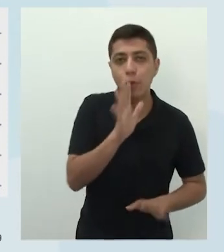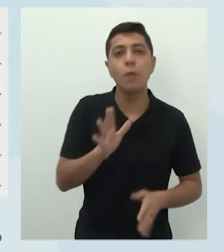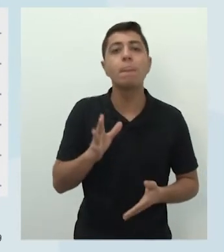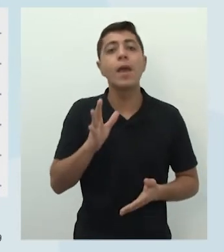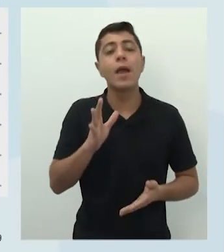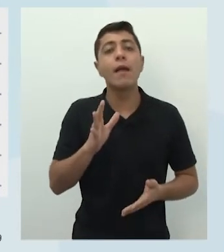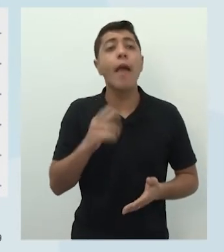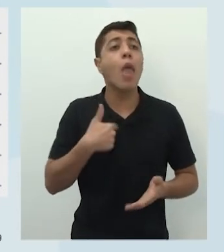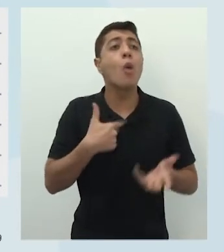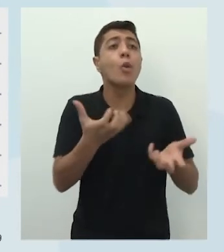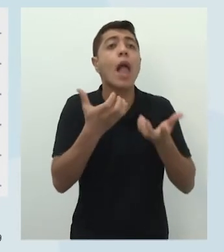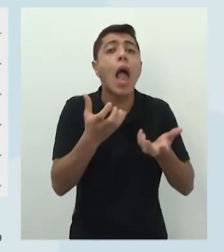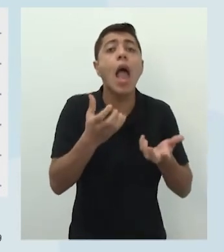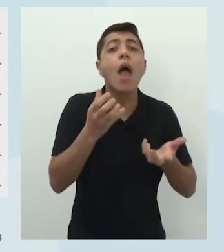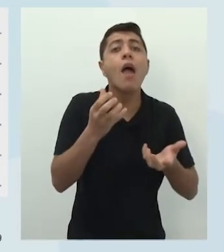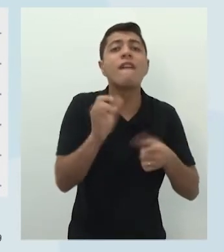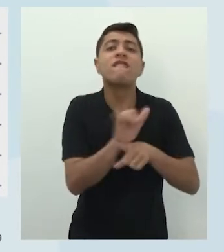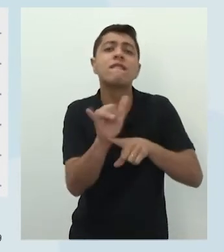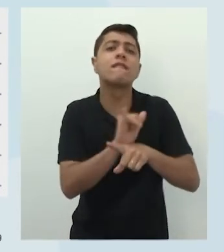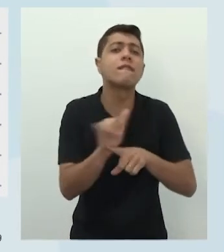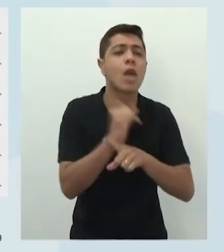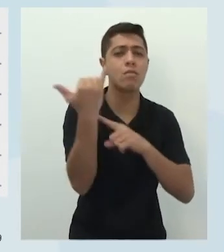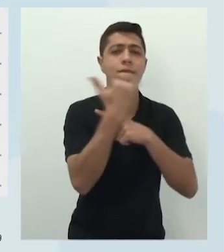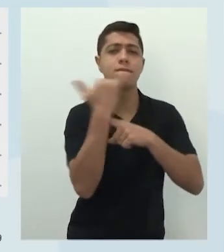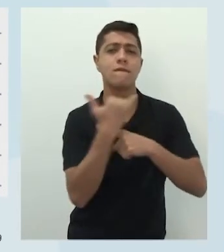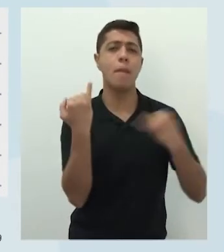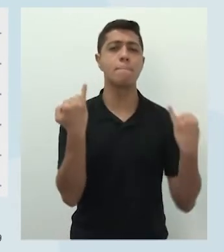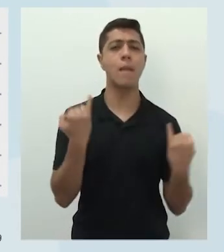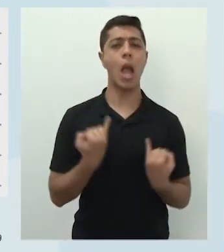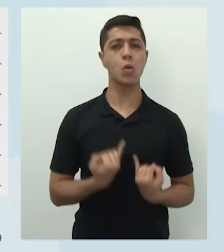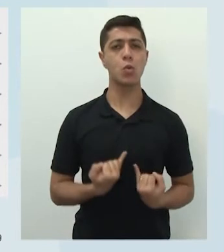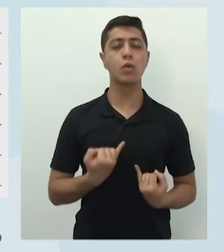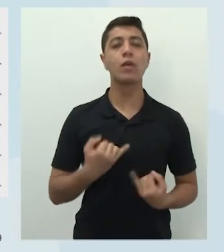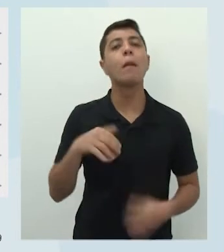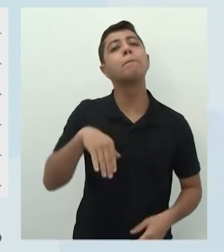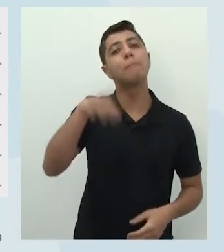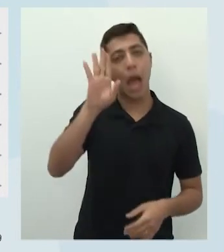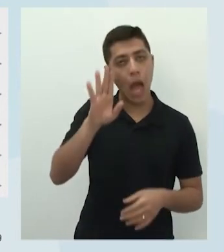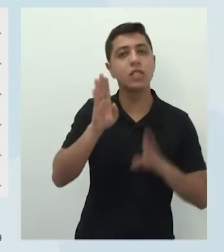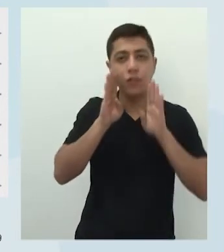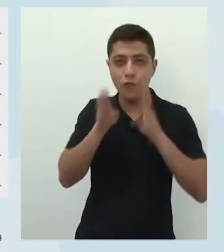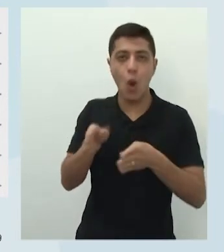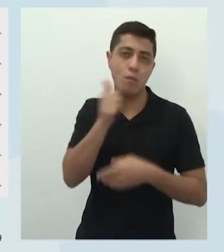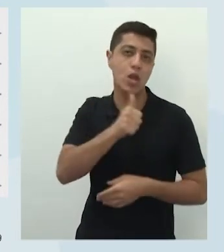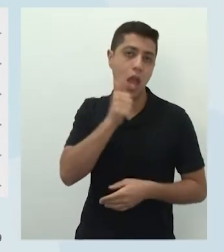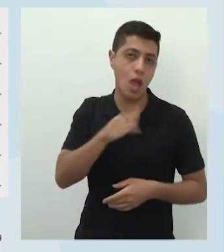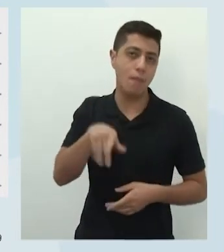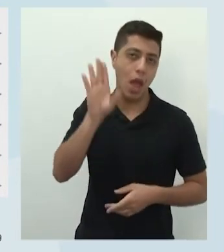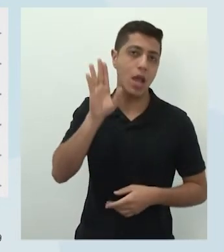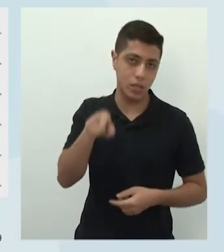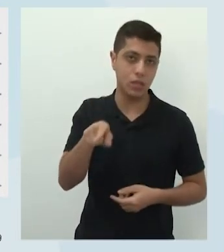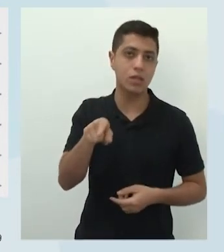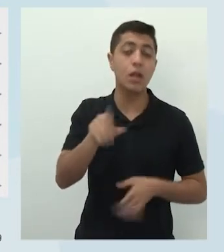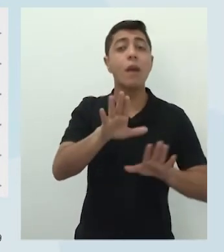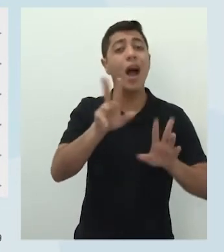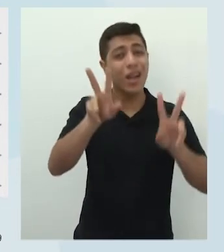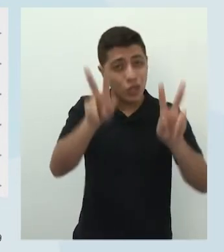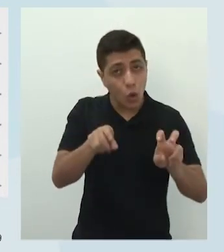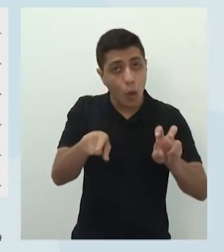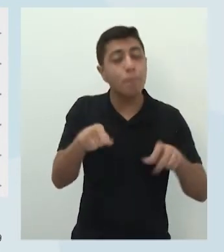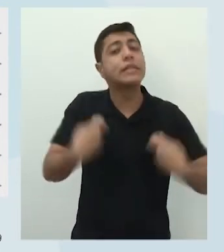incitação, toma cuidado. Aqui pode ser uma pesquisa, pode ser que entrou de repente uma página, não é que a pessoa